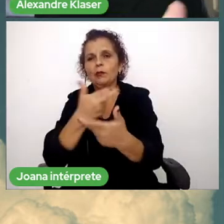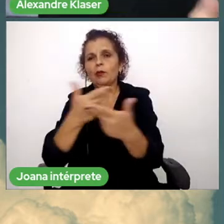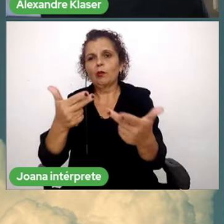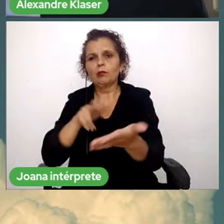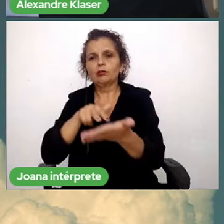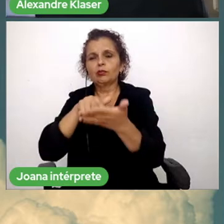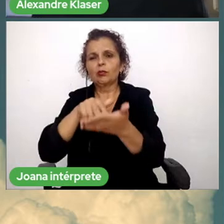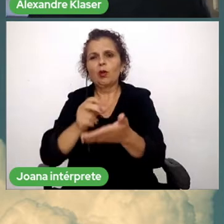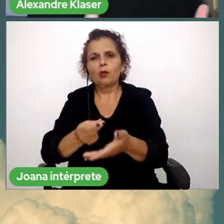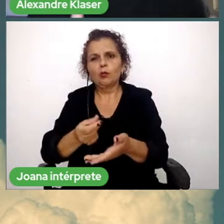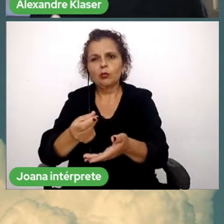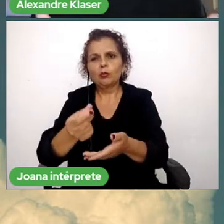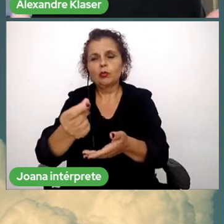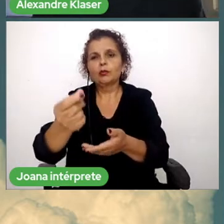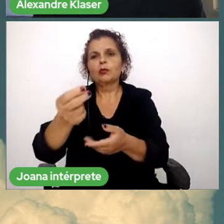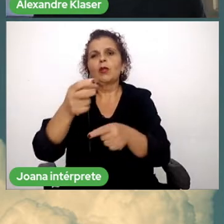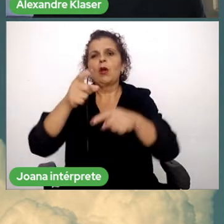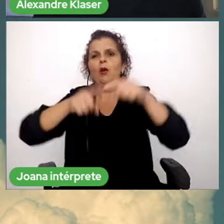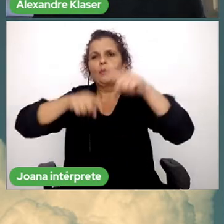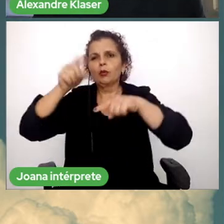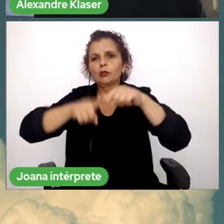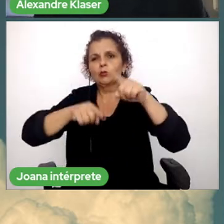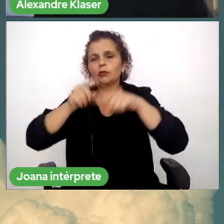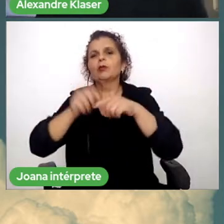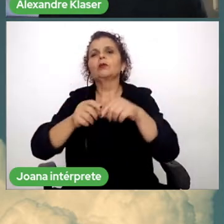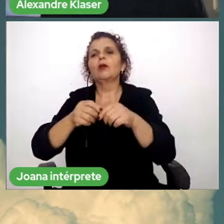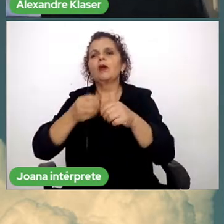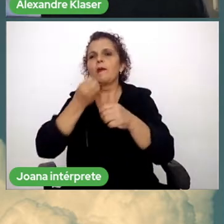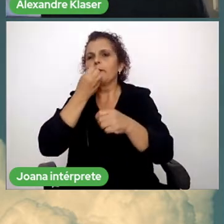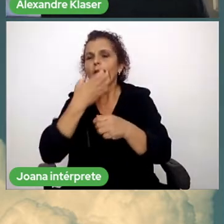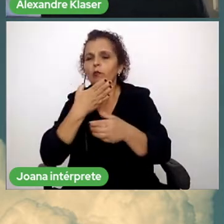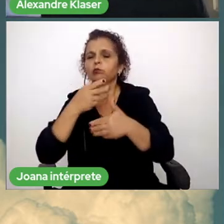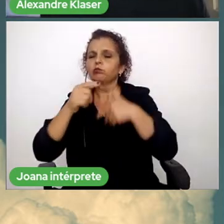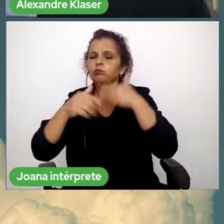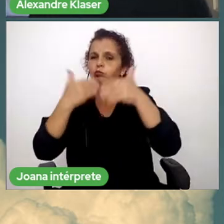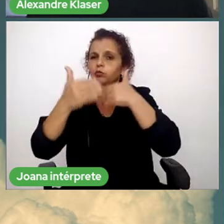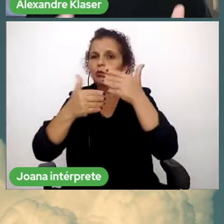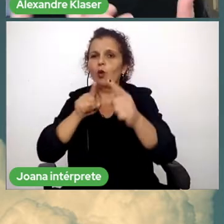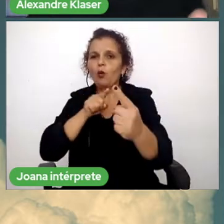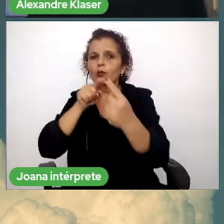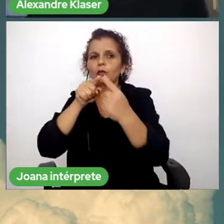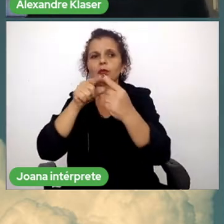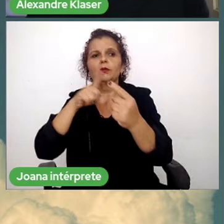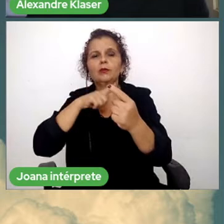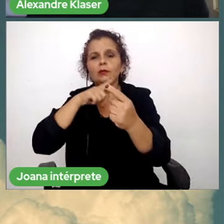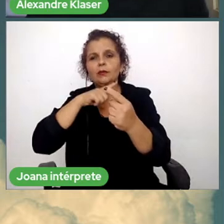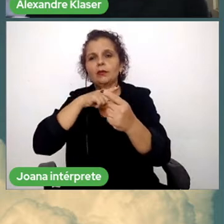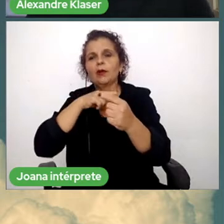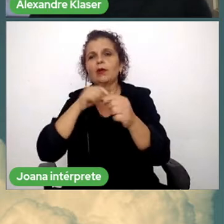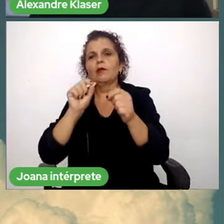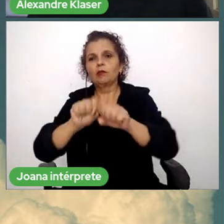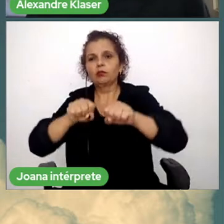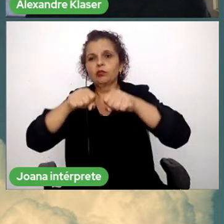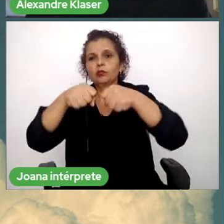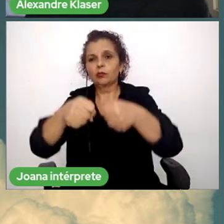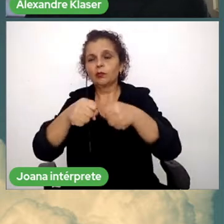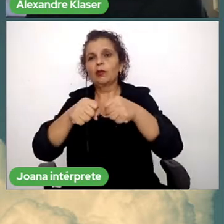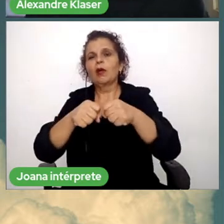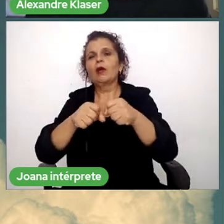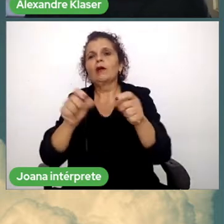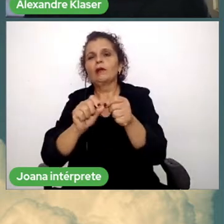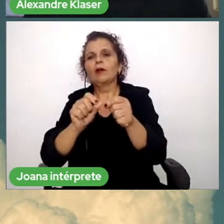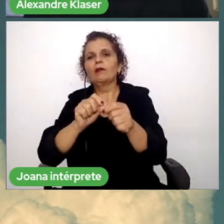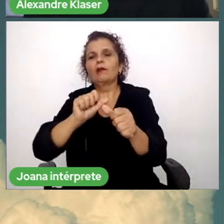quero, assim, eu tenho um produto, esse produto tem as suas métricas de sucesso, ele tem os seus objetivos, a gente vai fazer pequenos esforços e vai periodicamente